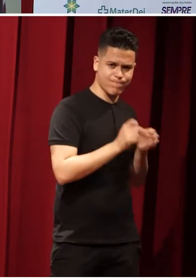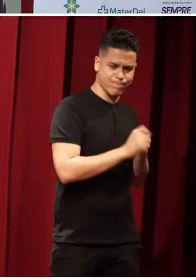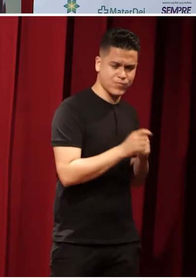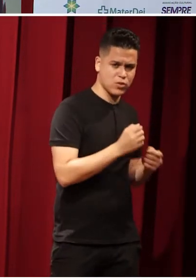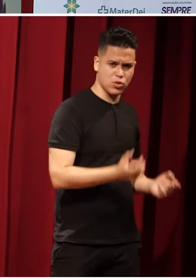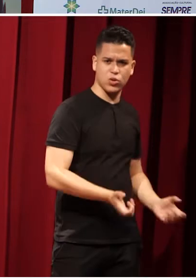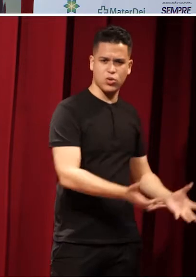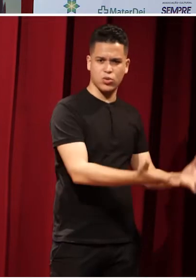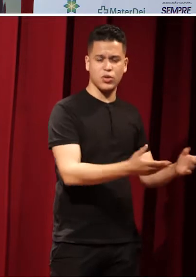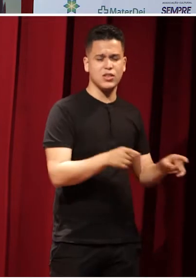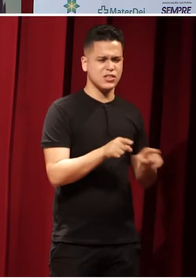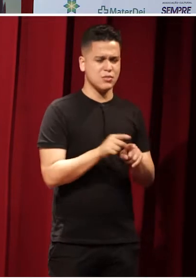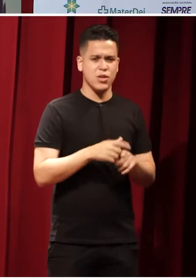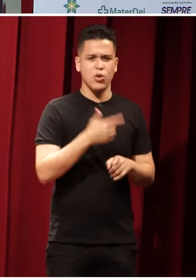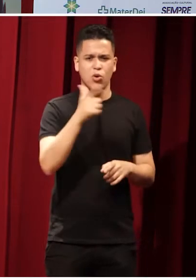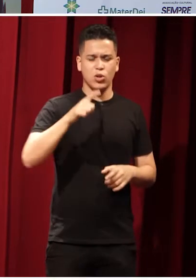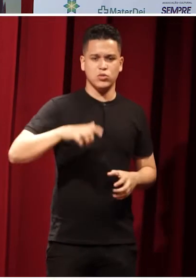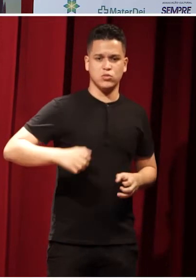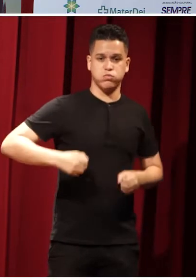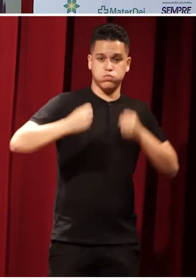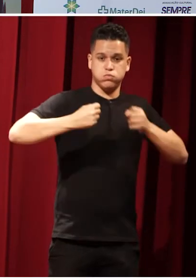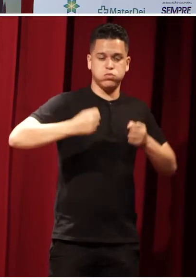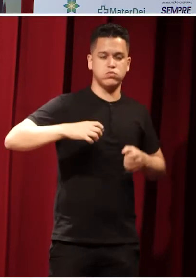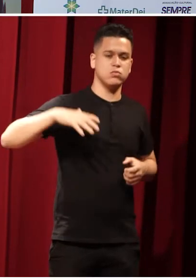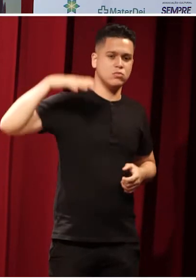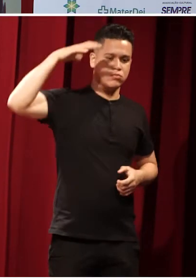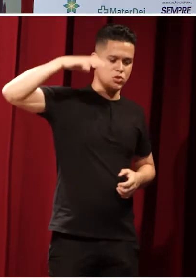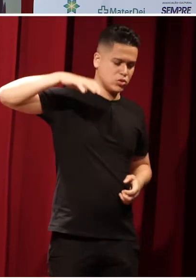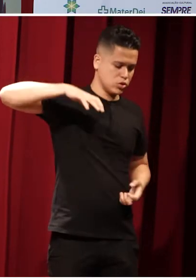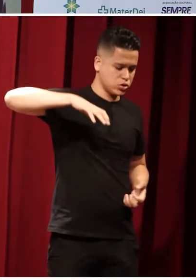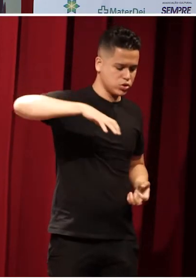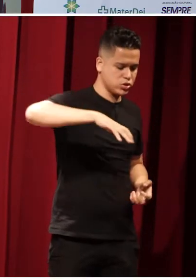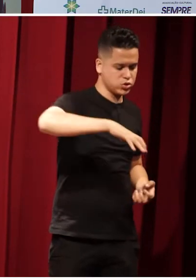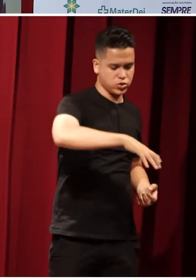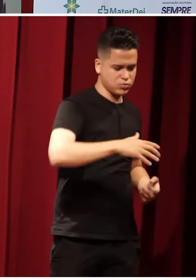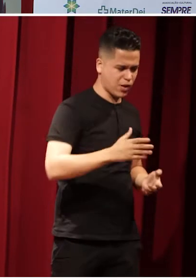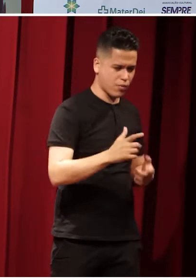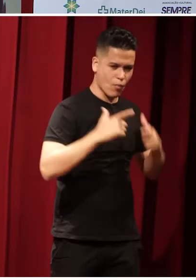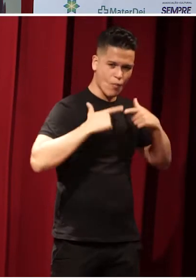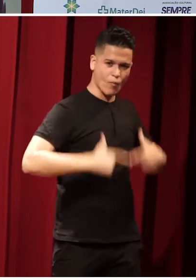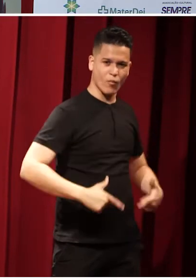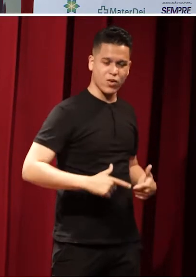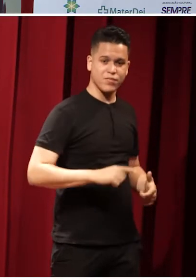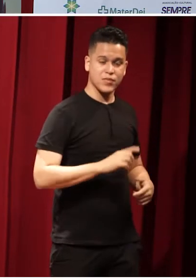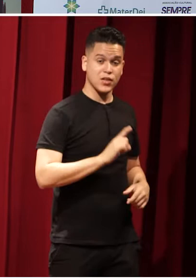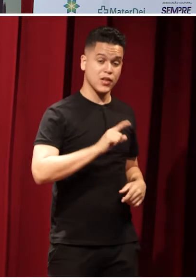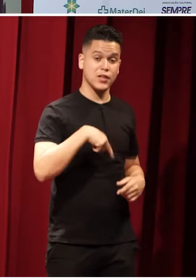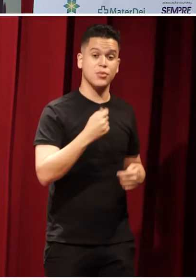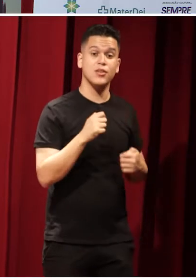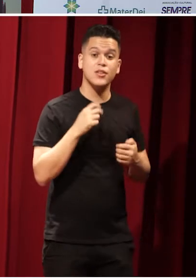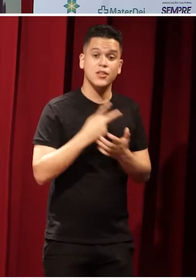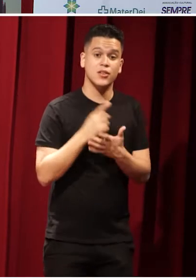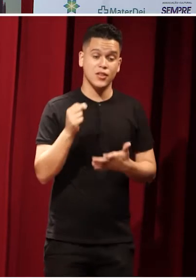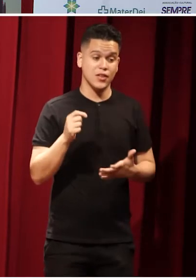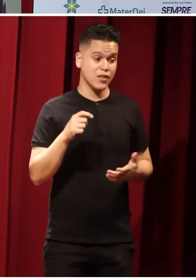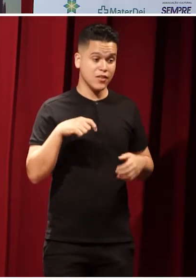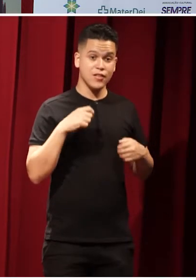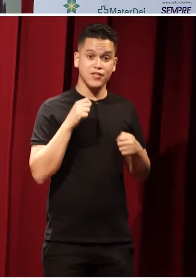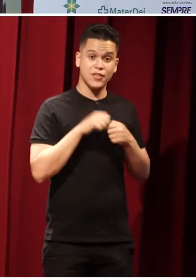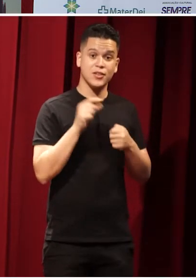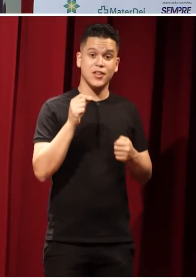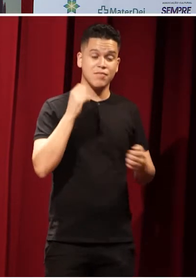para deixar a área, entre aspas, limpa. E aí muitas vezes até começa a pagar imposto sobre essa área para que essa área